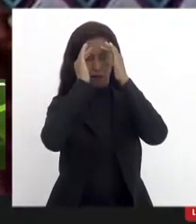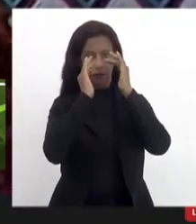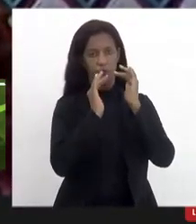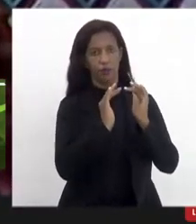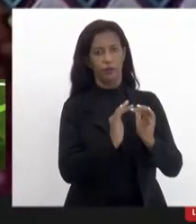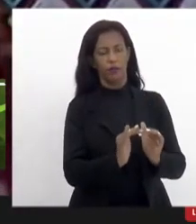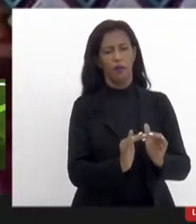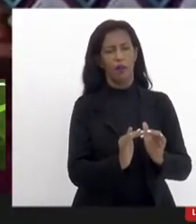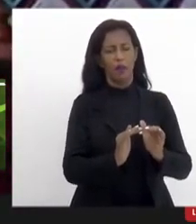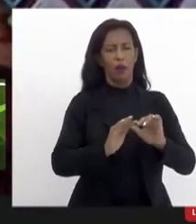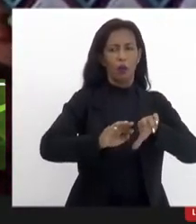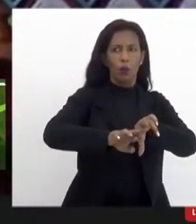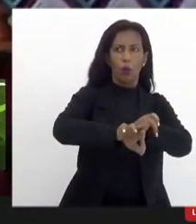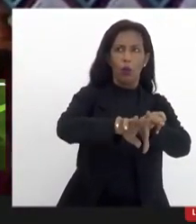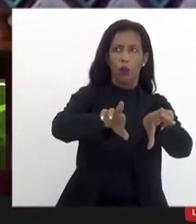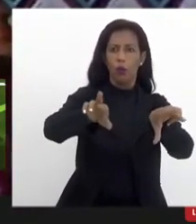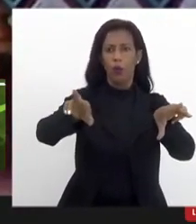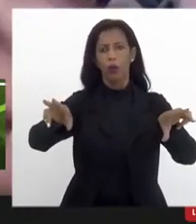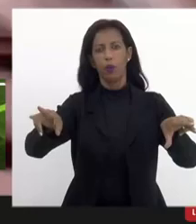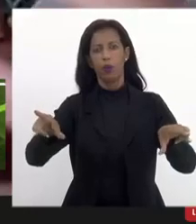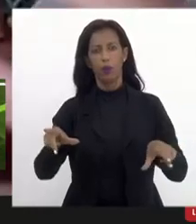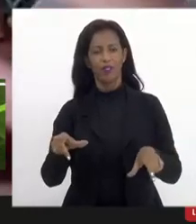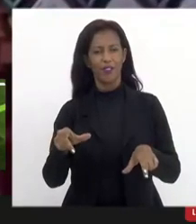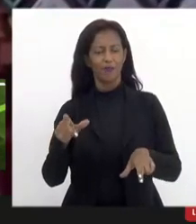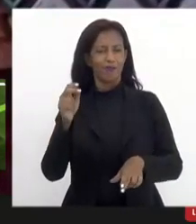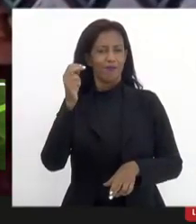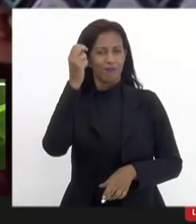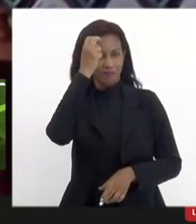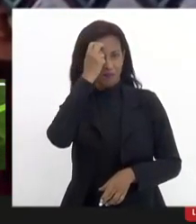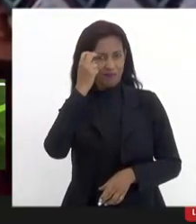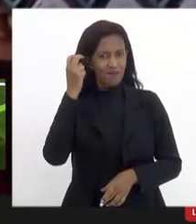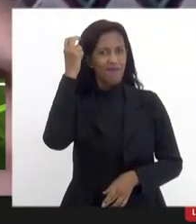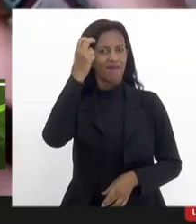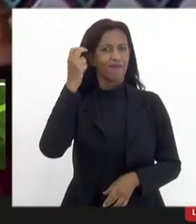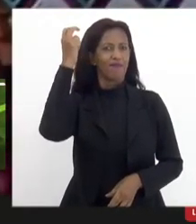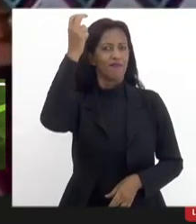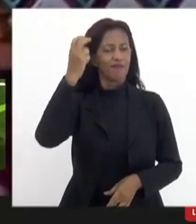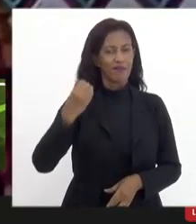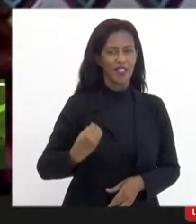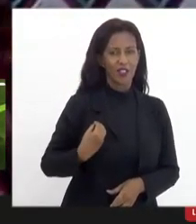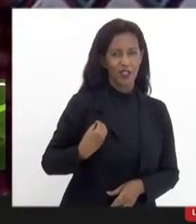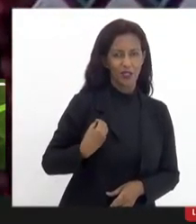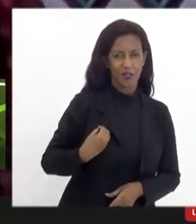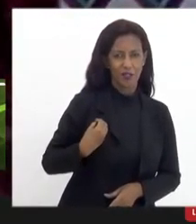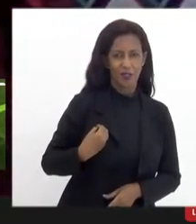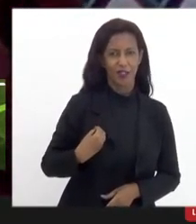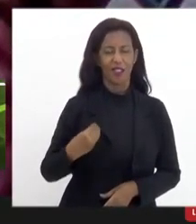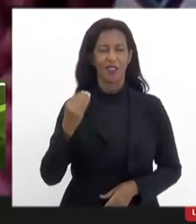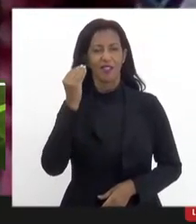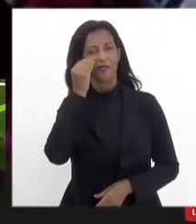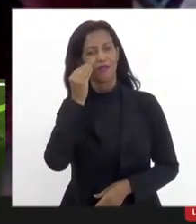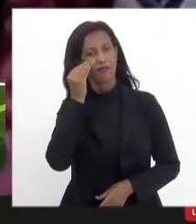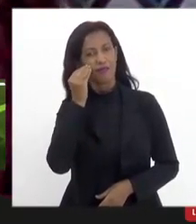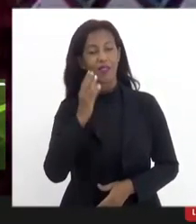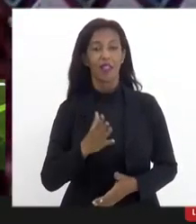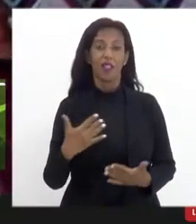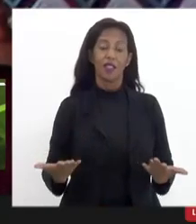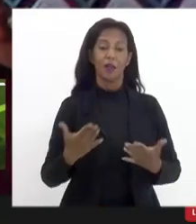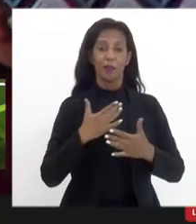as dimensões dos saberes, das vivências, das experiências. Então, para